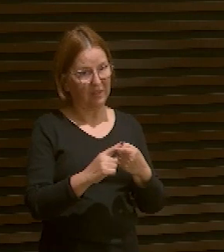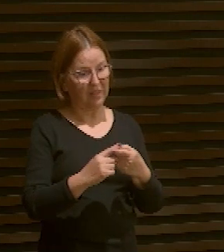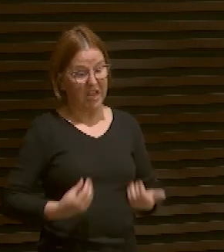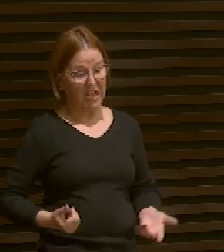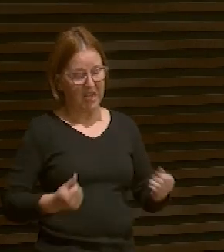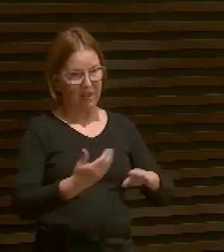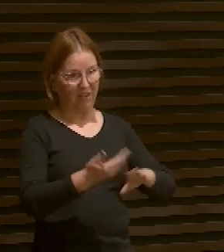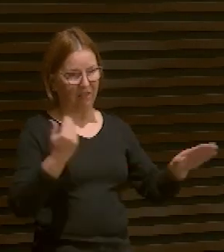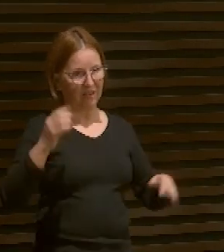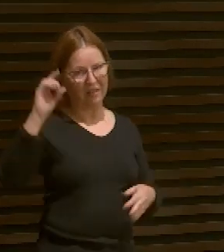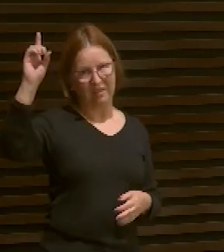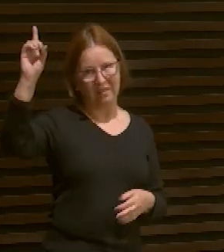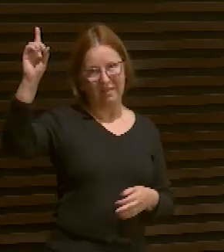Deus.